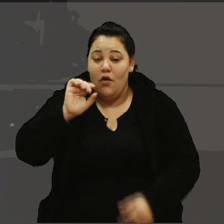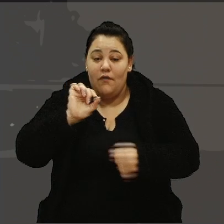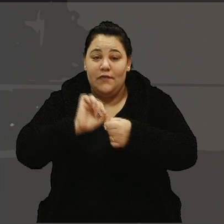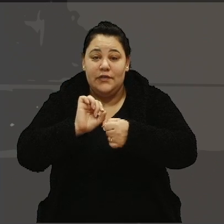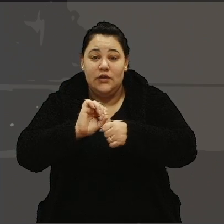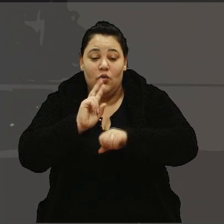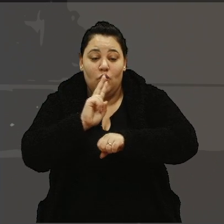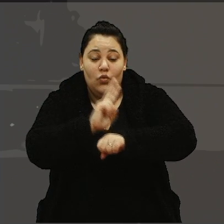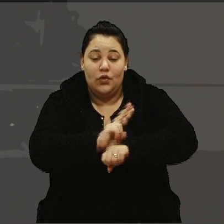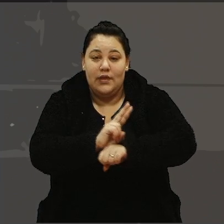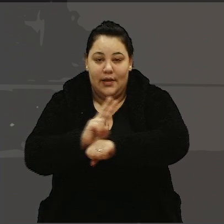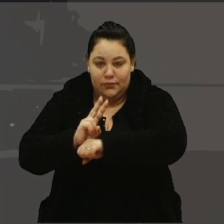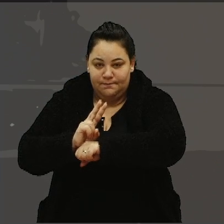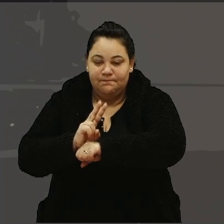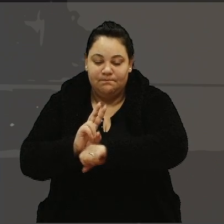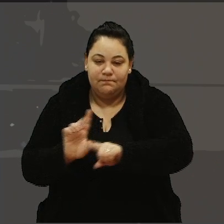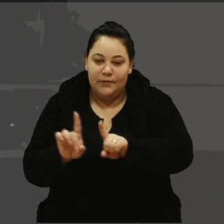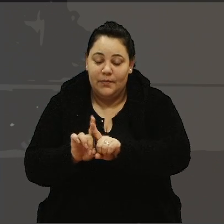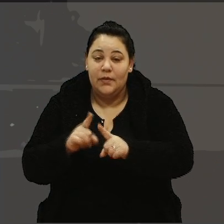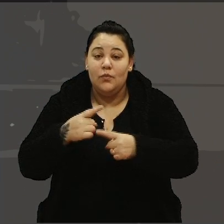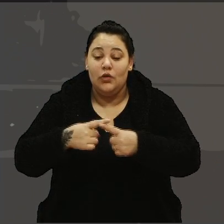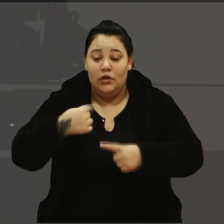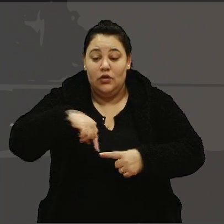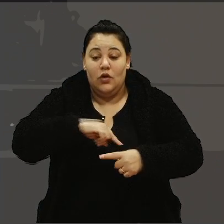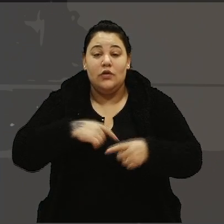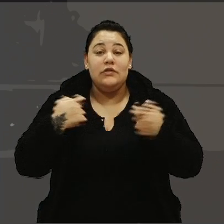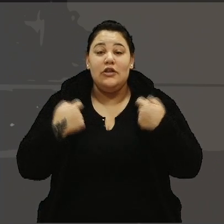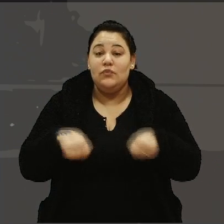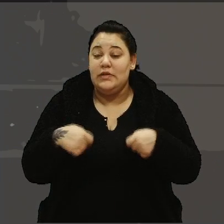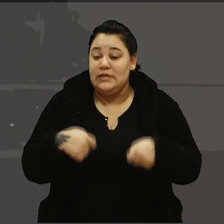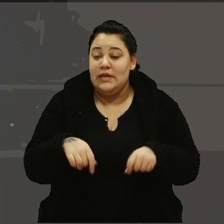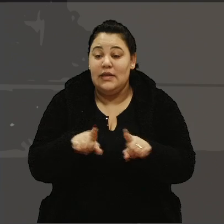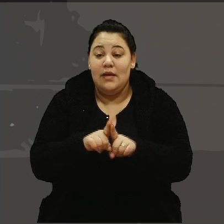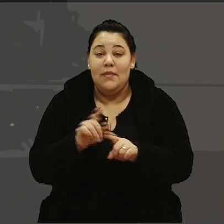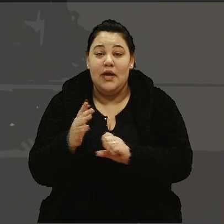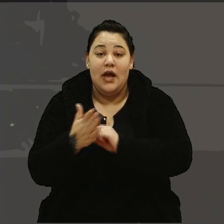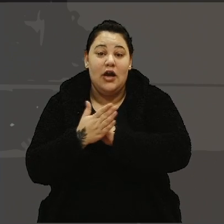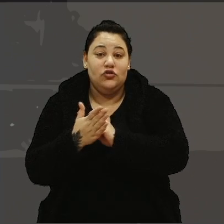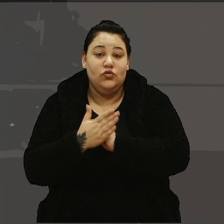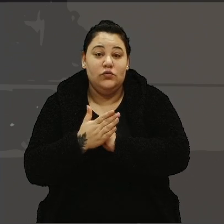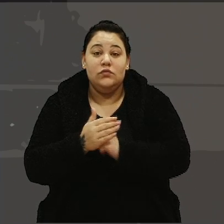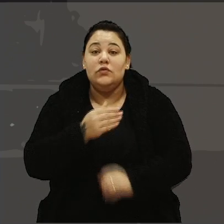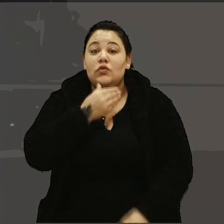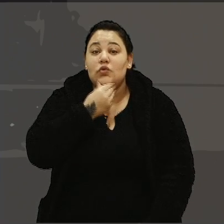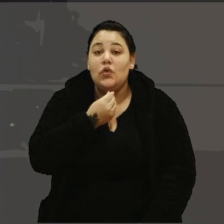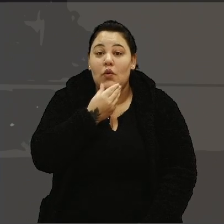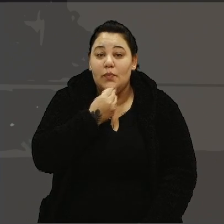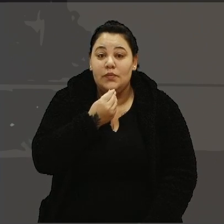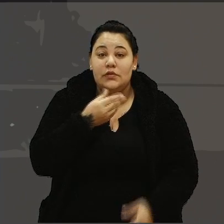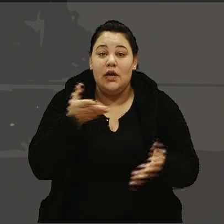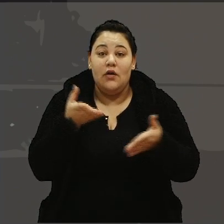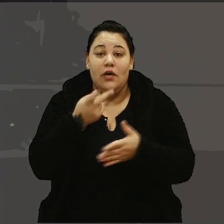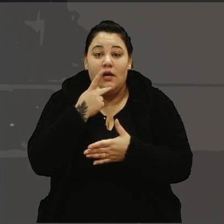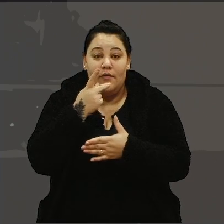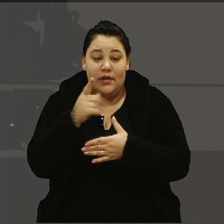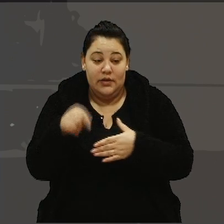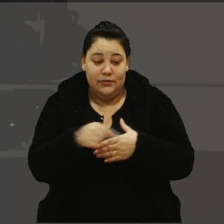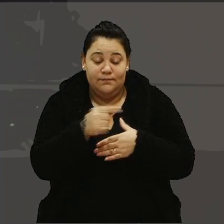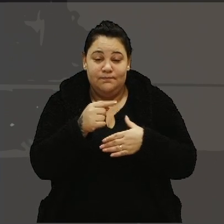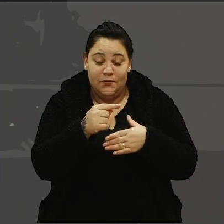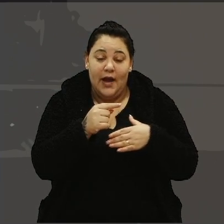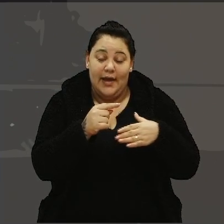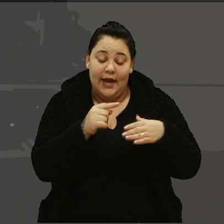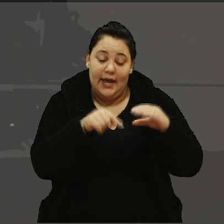protetiva. Porque nós precisamos também da ajuda dos homens, né, agora clamando aqui esta casa,